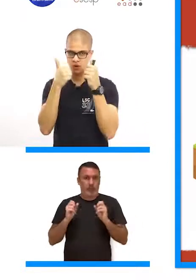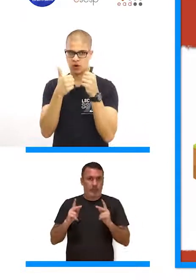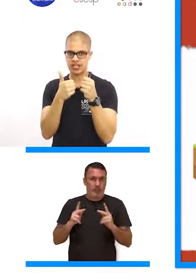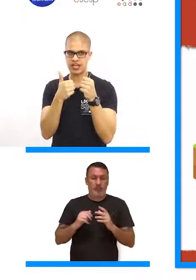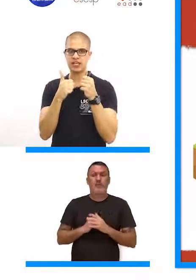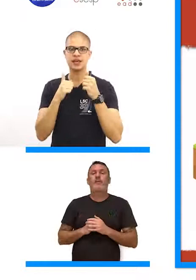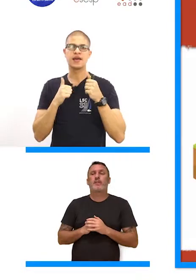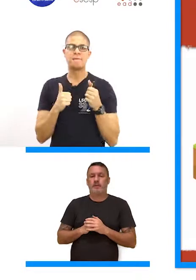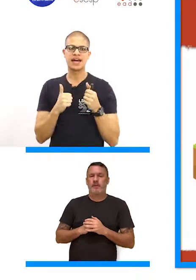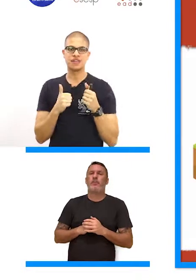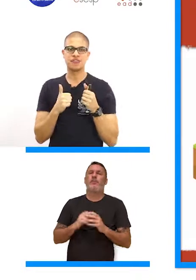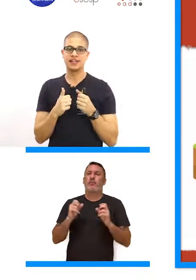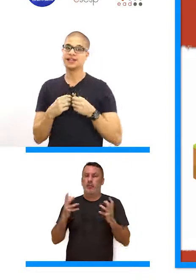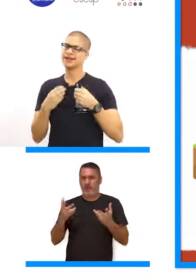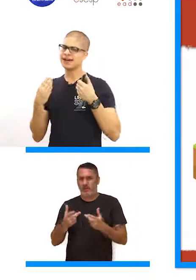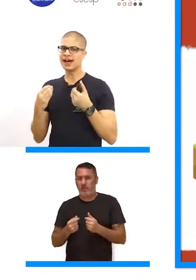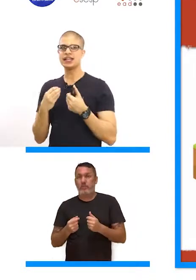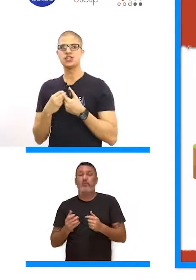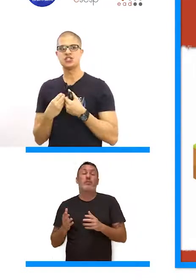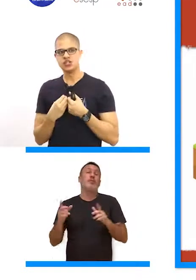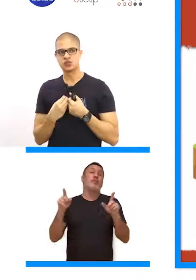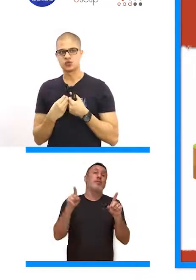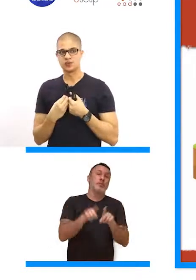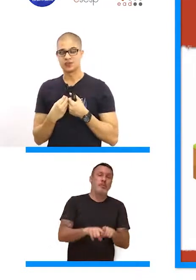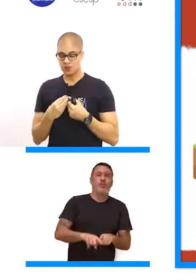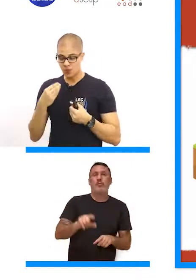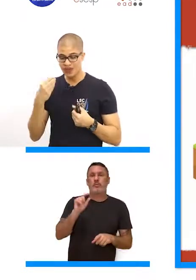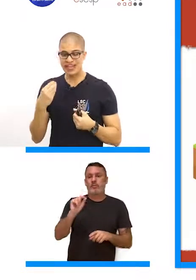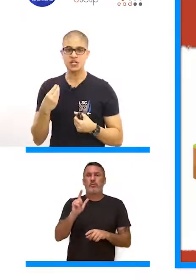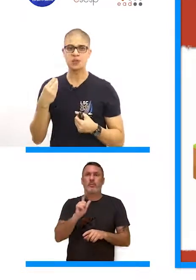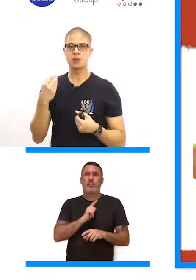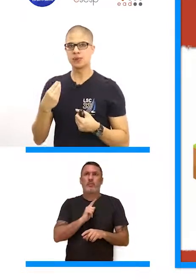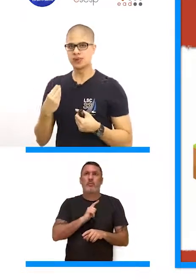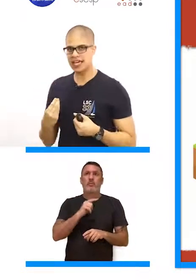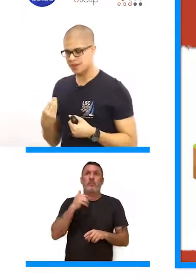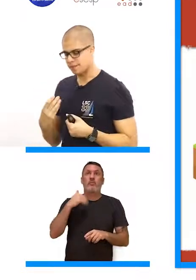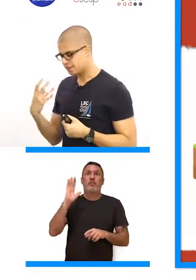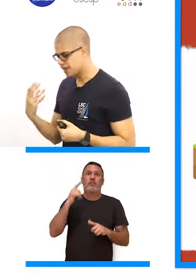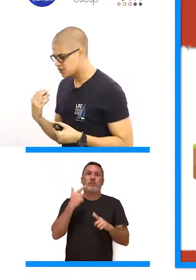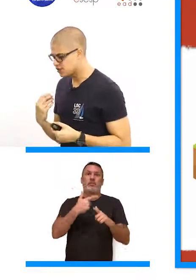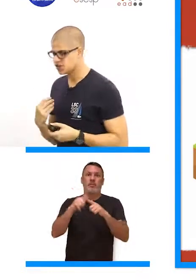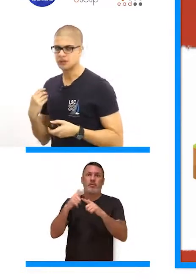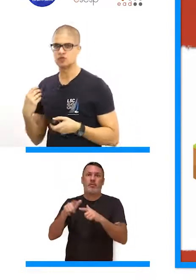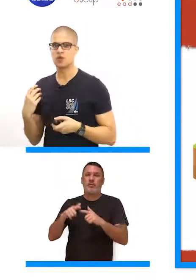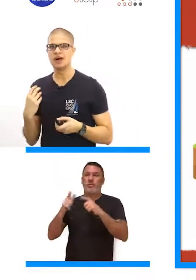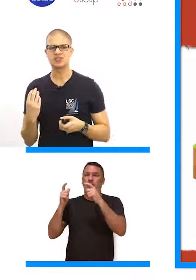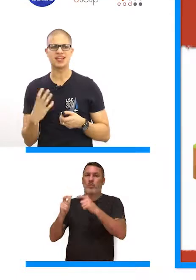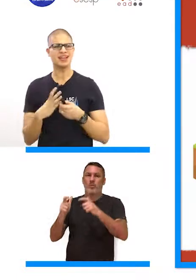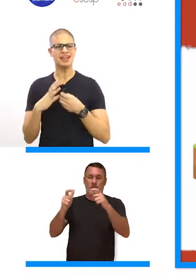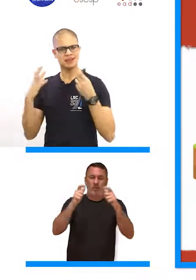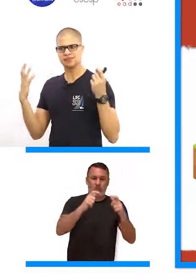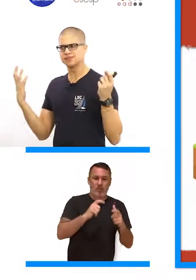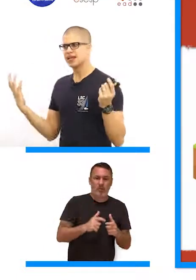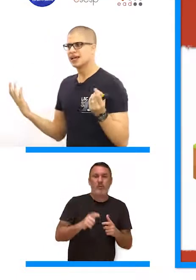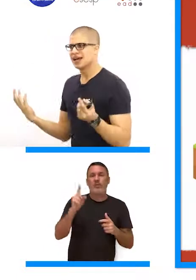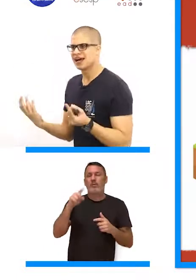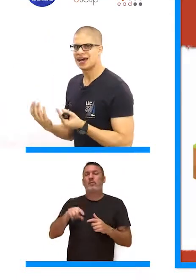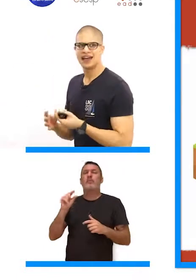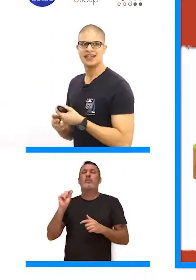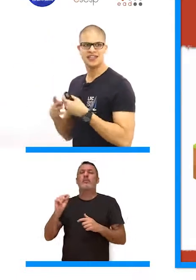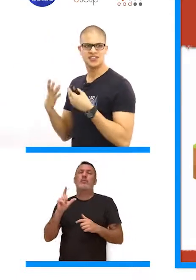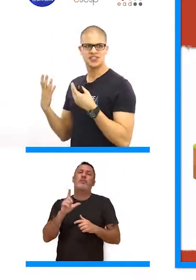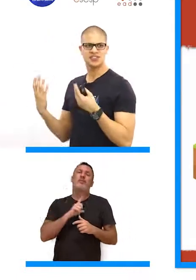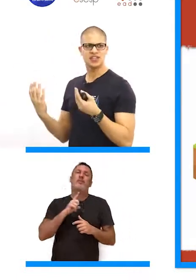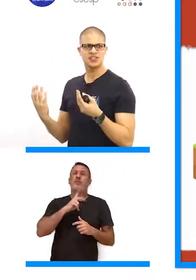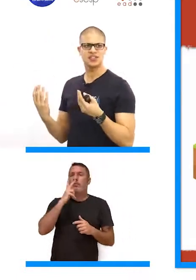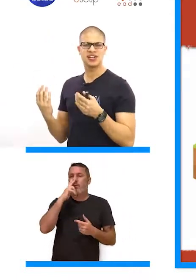materiais, ok? Maravilha. Além disso, um grande problema destes centros urbanos é